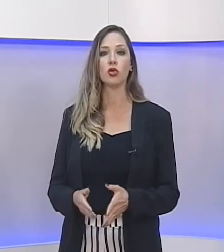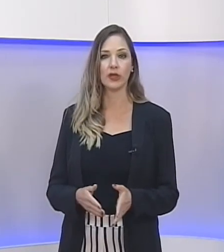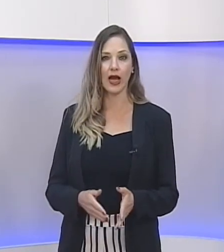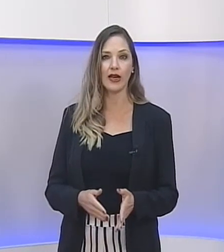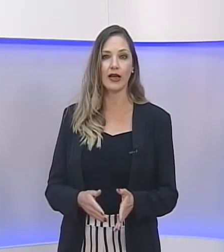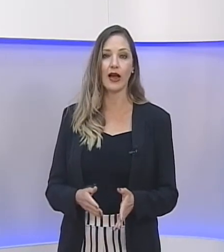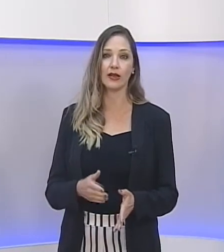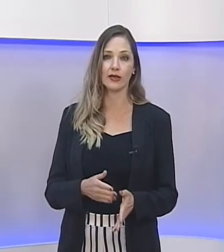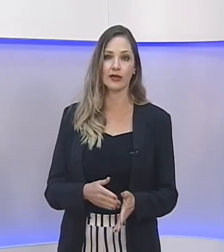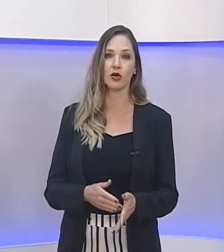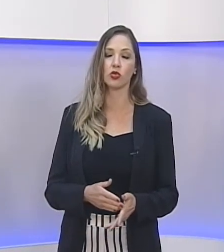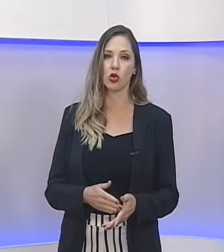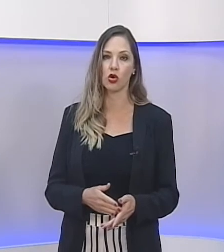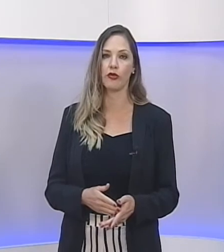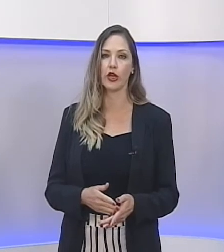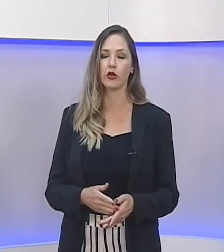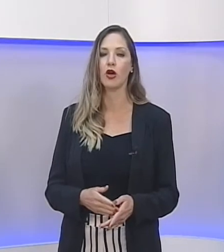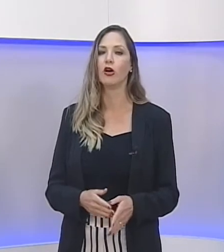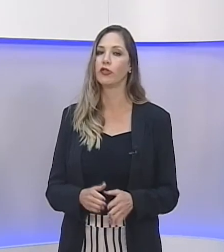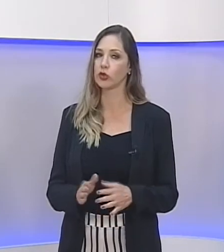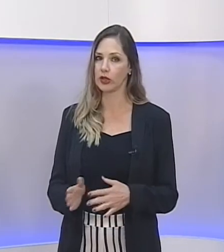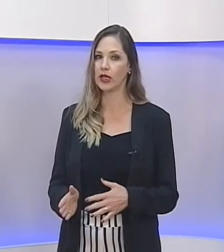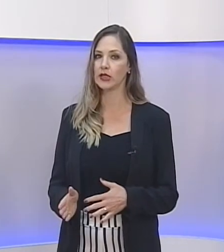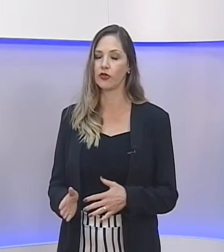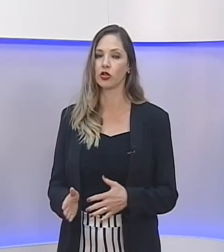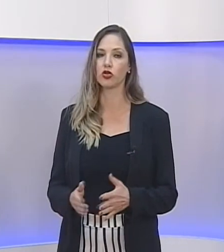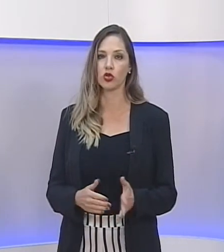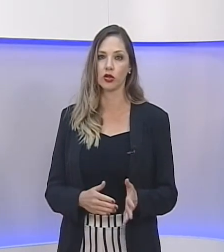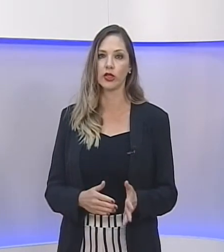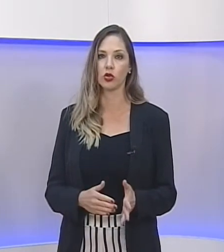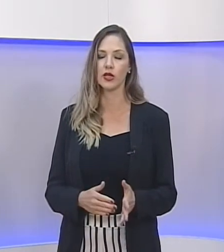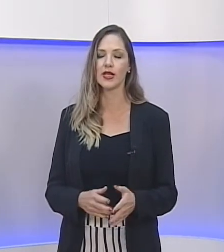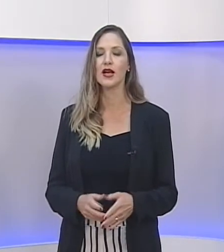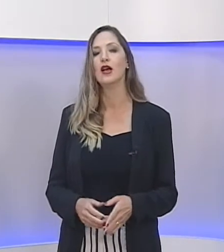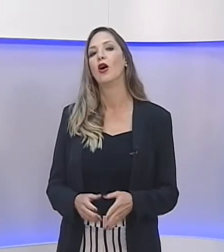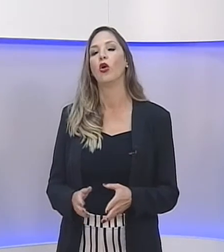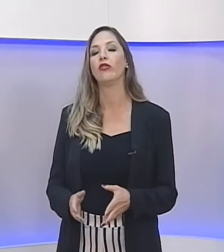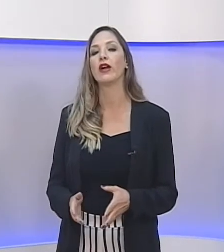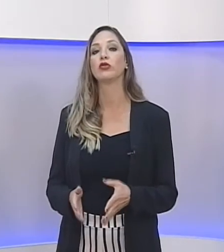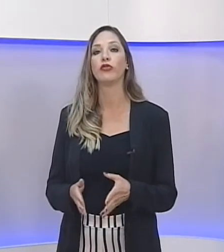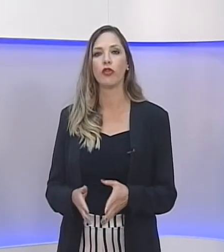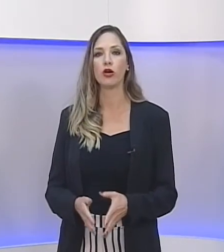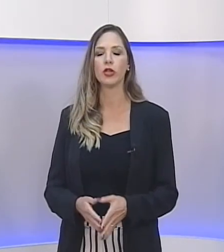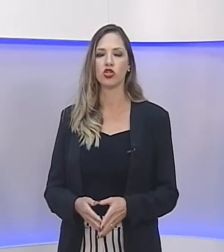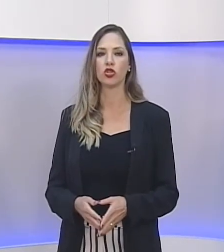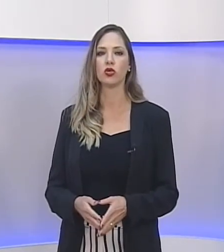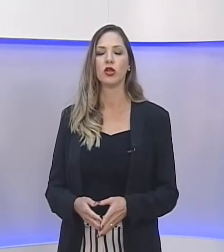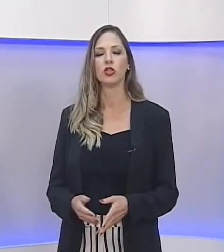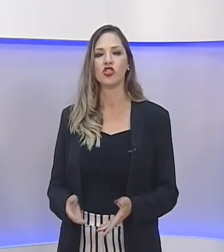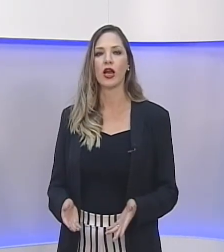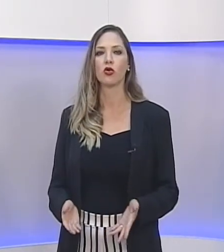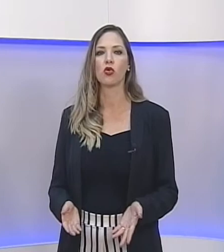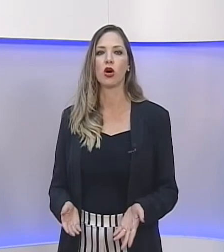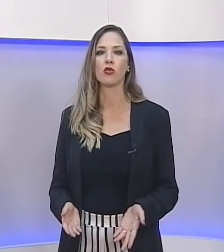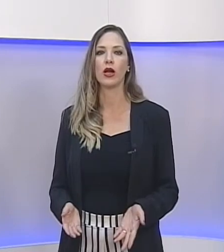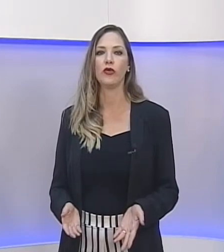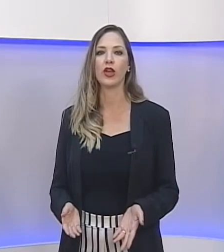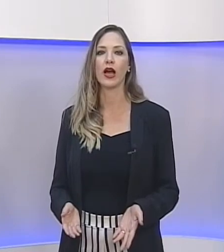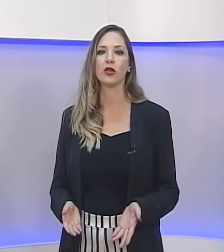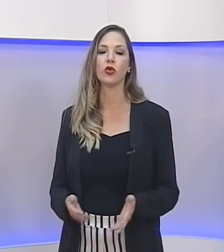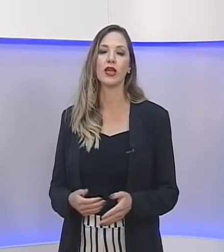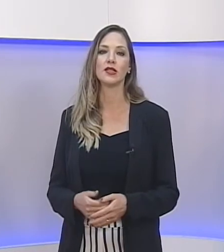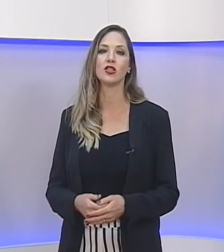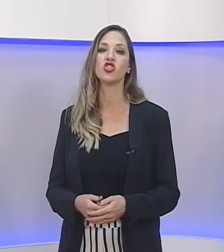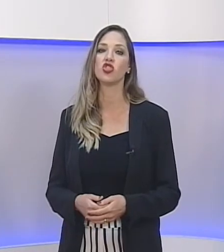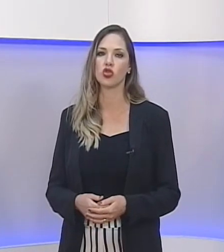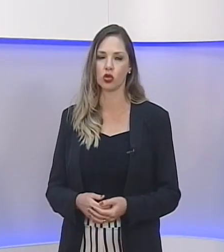sendo contrária à decisão do governo, foram 13 votos contra 12, o veto foi mantido, já que o quórum